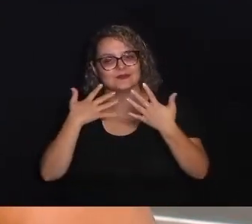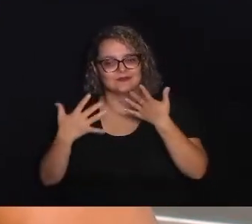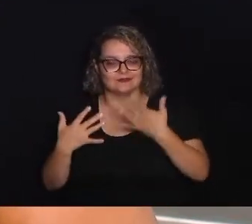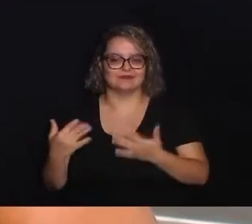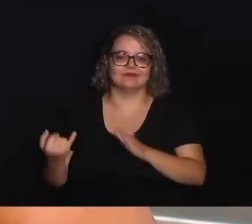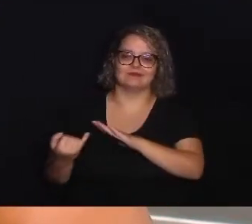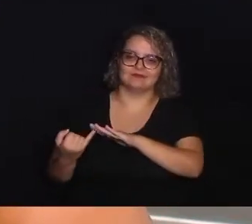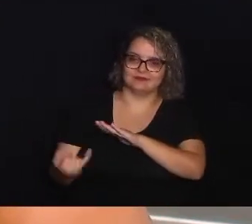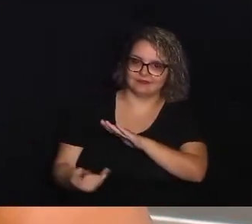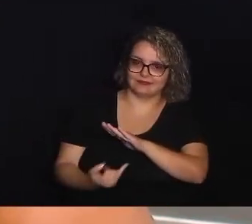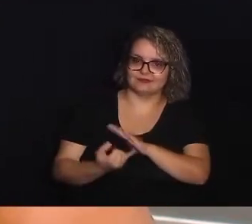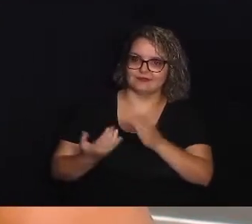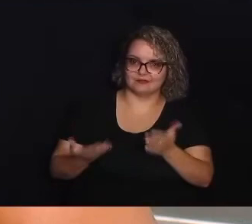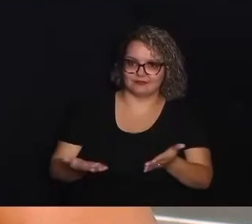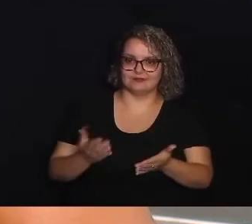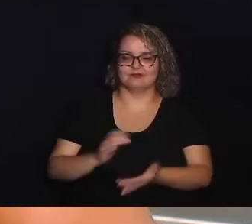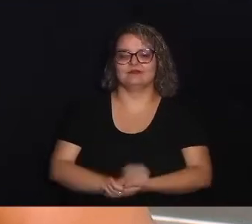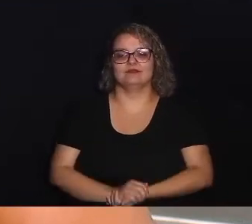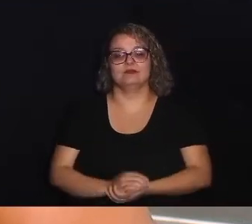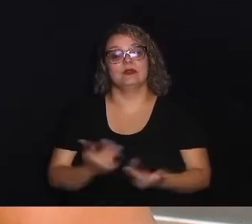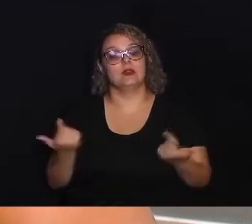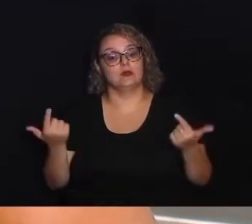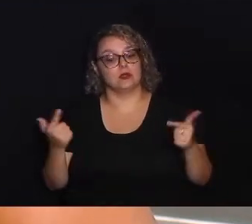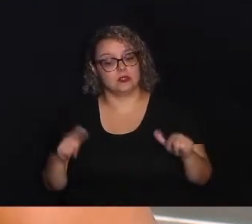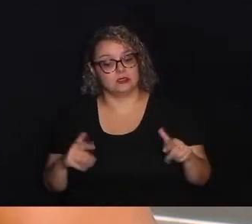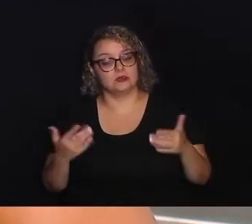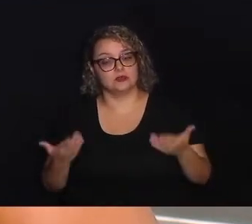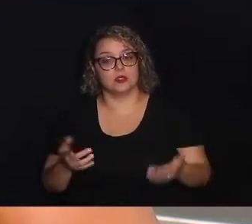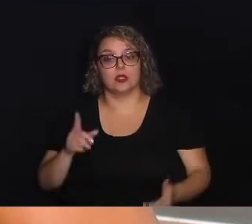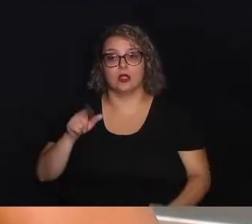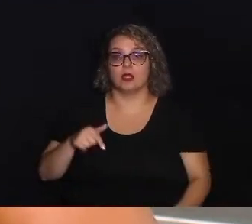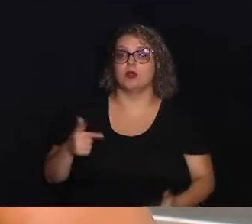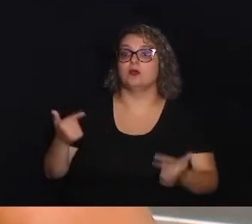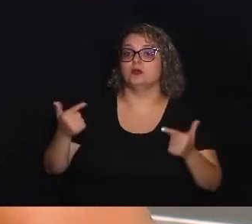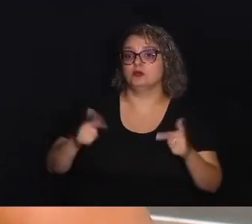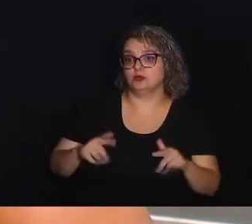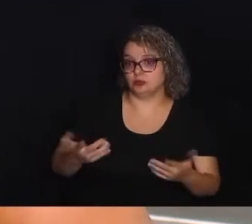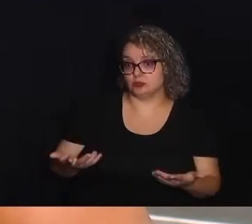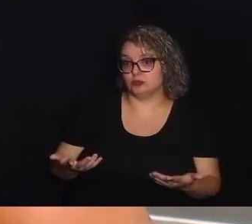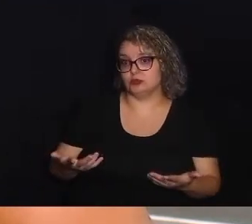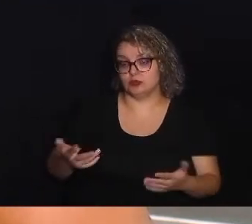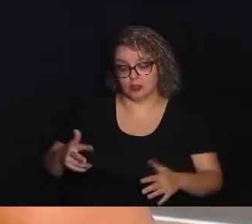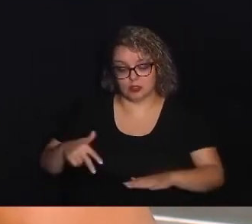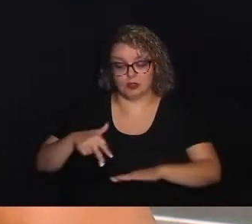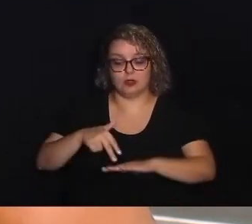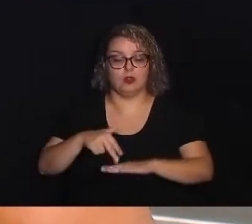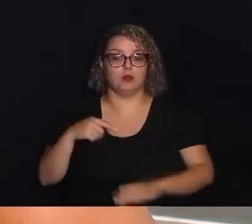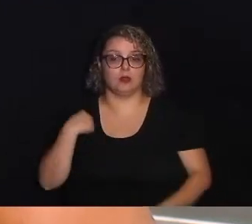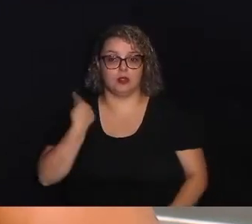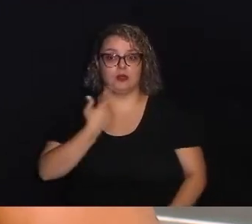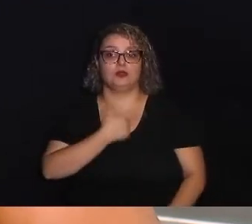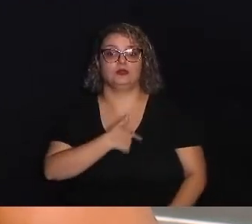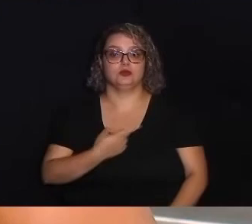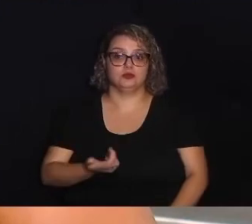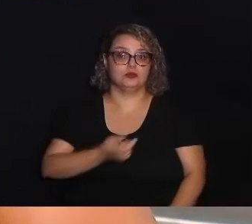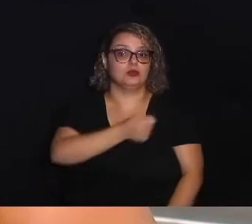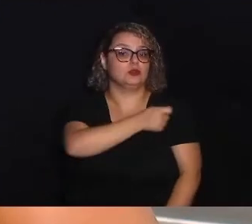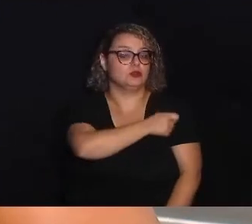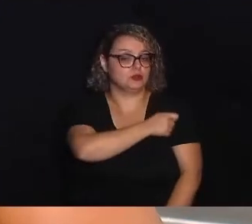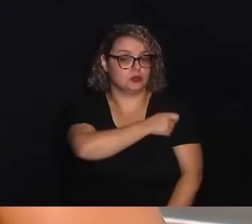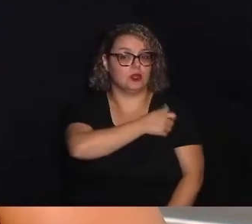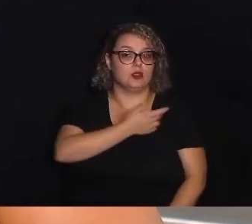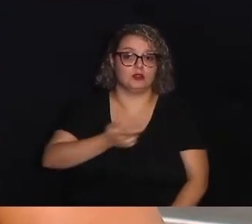vieram colorir a instituição PUC Então esse espaço é um espaço que deverá ser